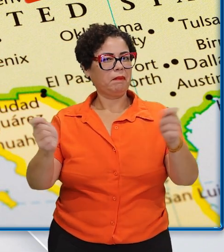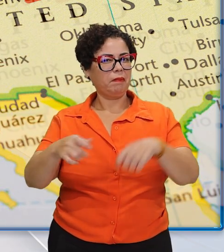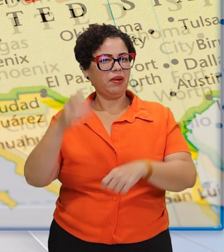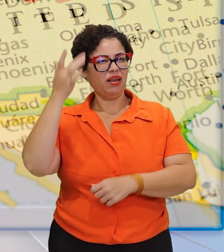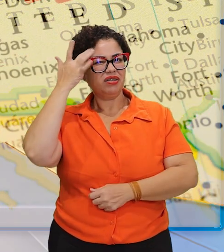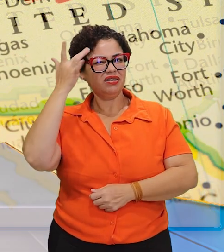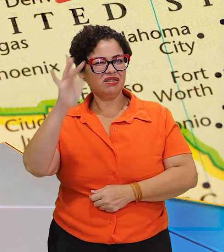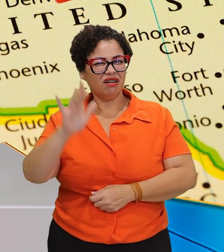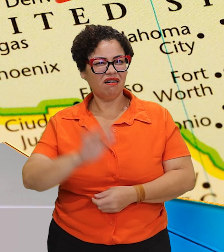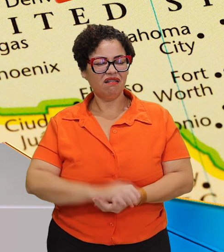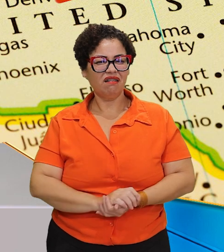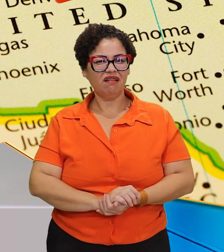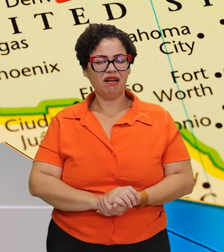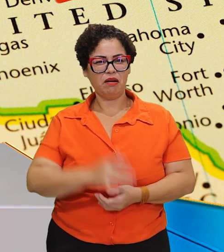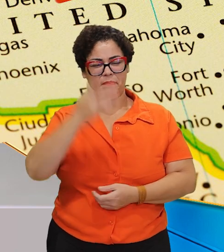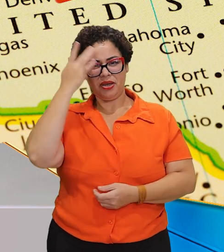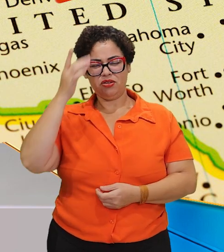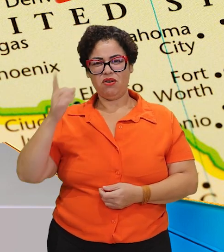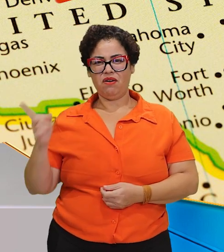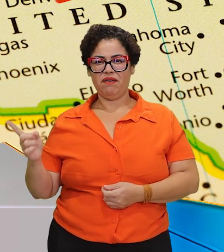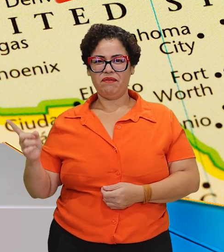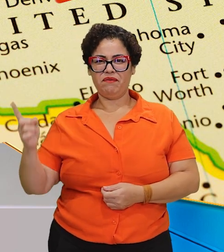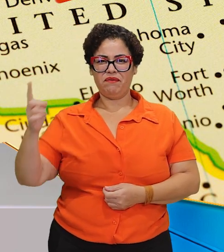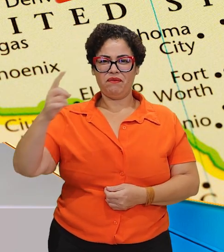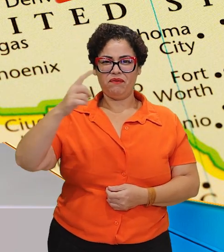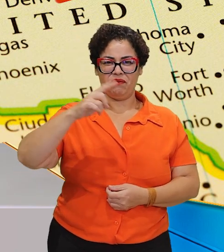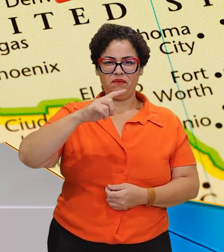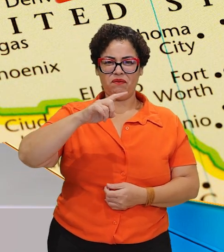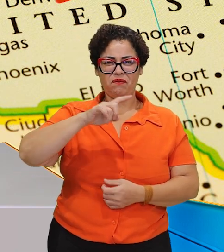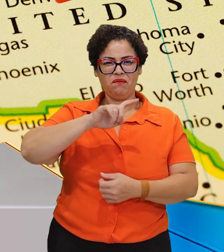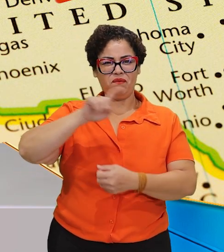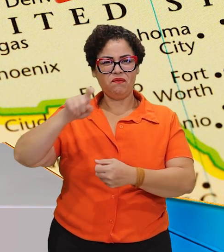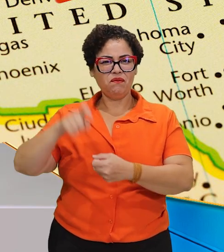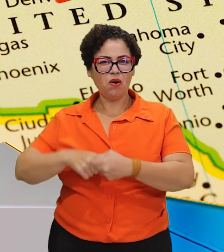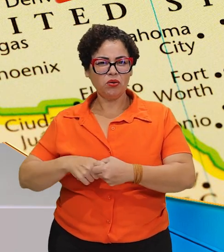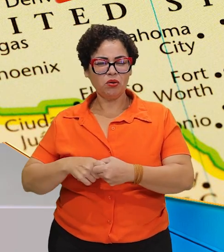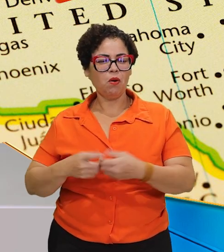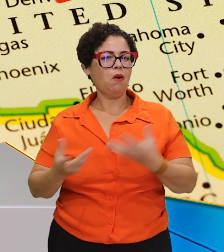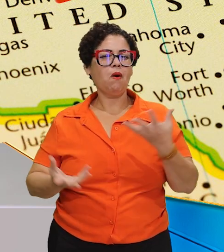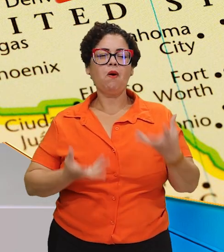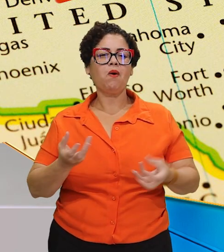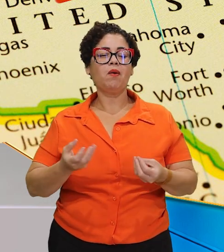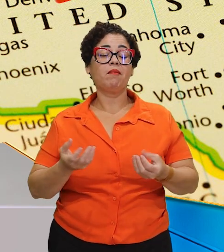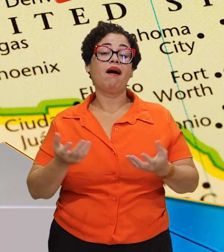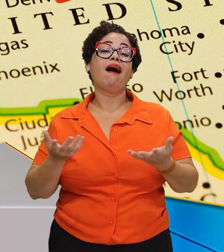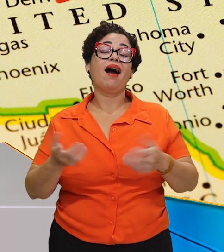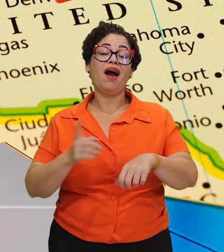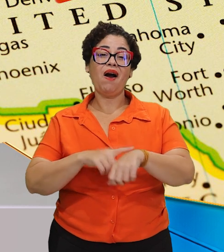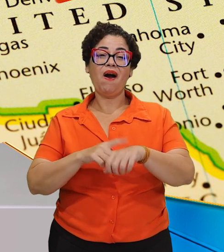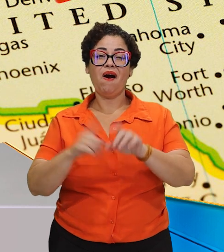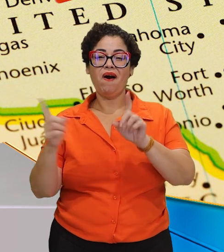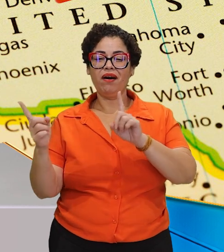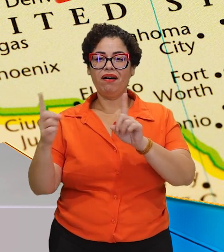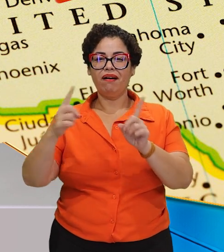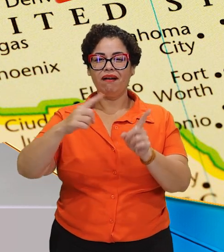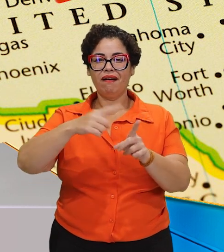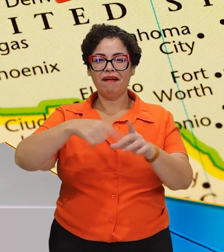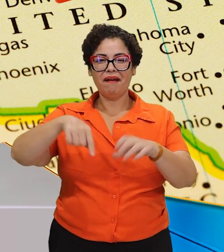situação estranha. É como se a pessoa tivesse voltado no tempo. Mas, na verdade, isso acontece por causa dos fusos